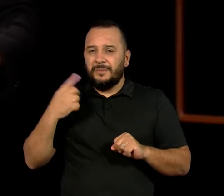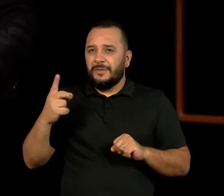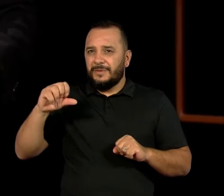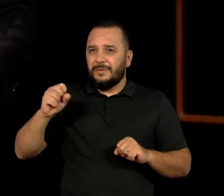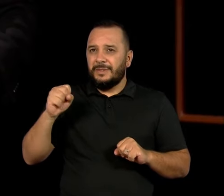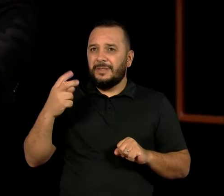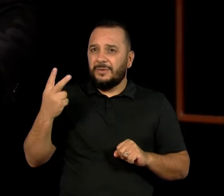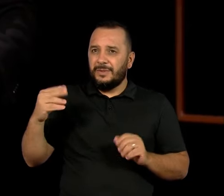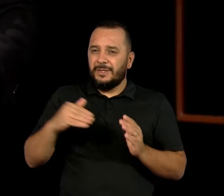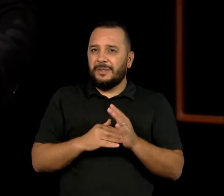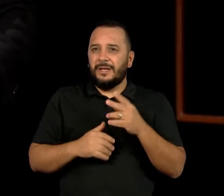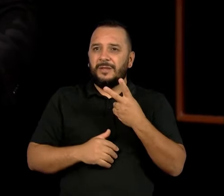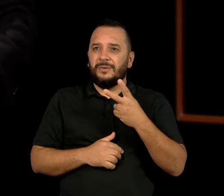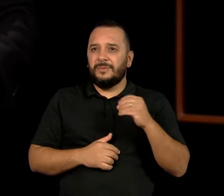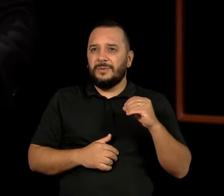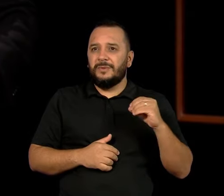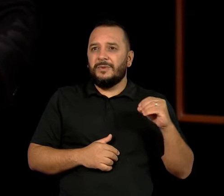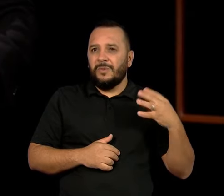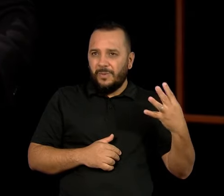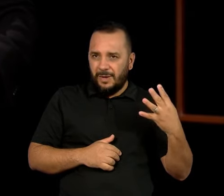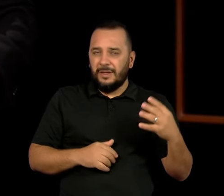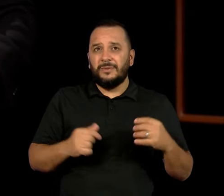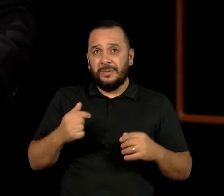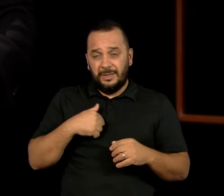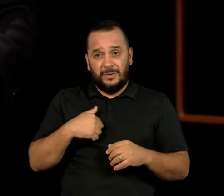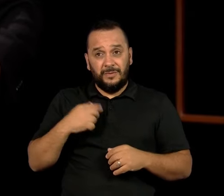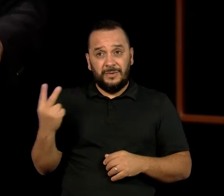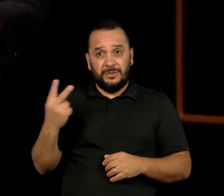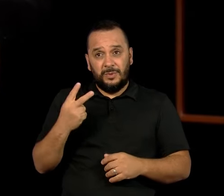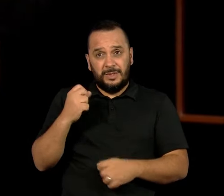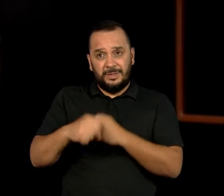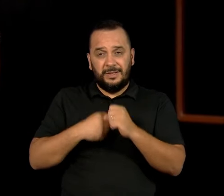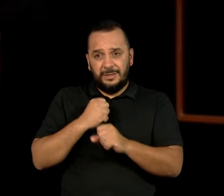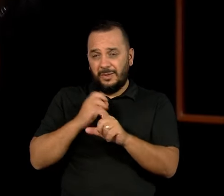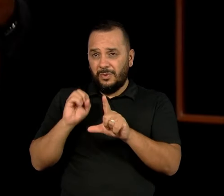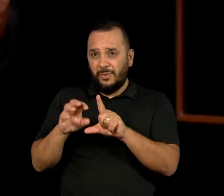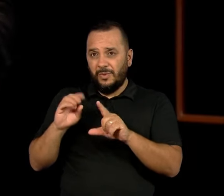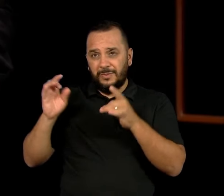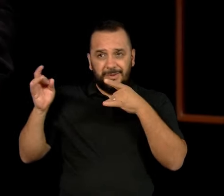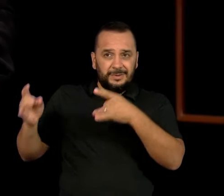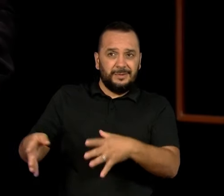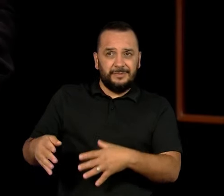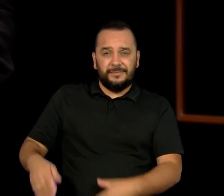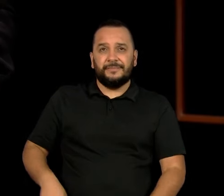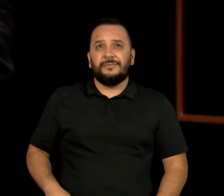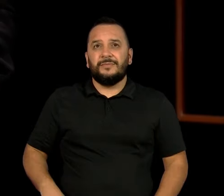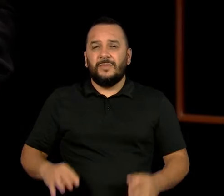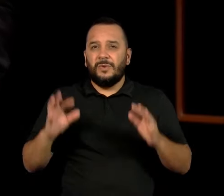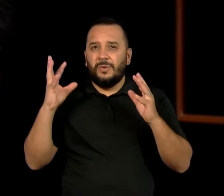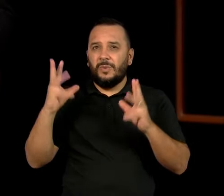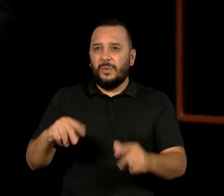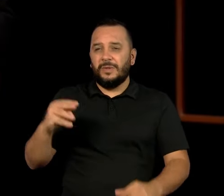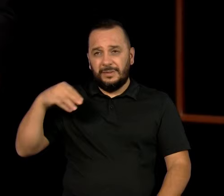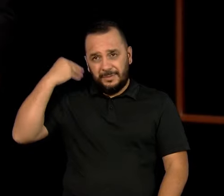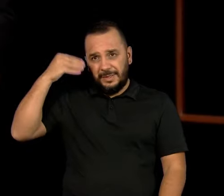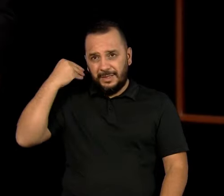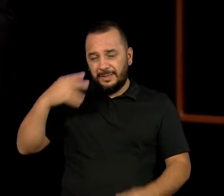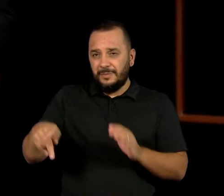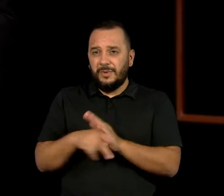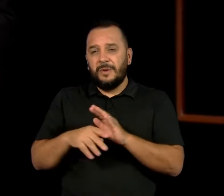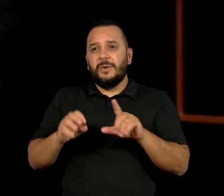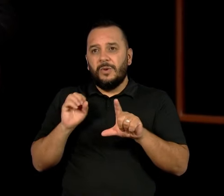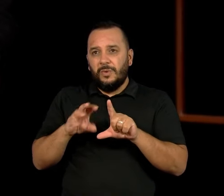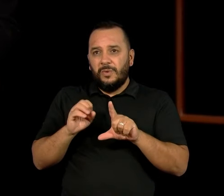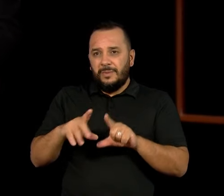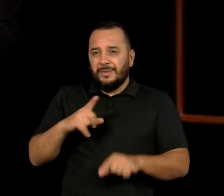até 2004, quando eu saí da Globo depois de 22 anos, todo esse know-how que eu trouxe da Globo